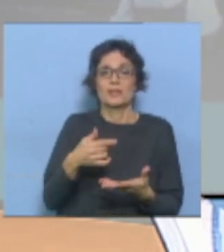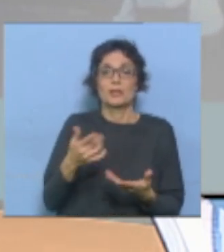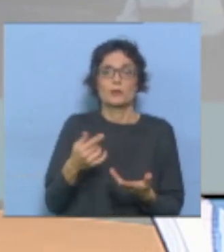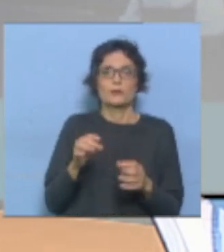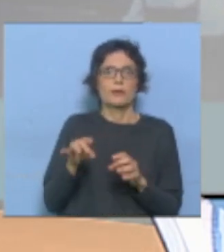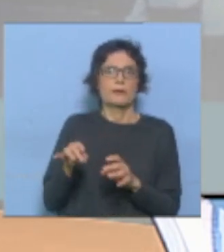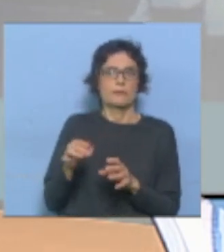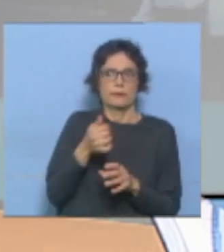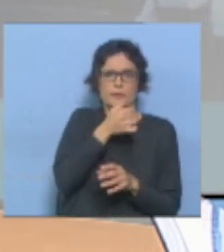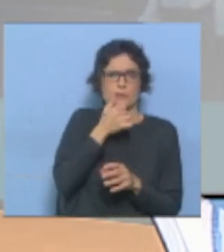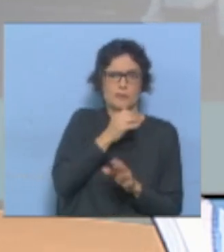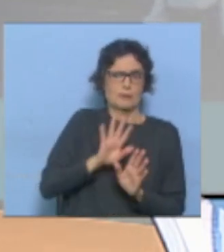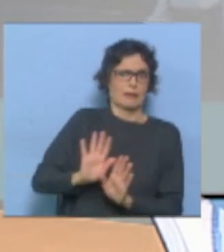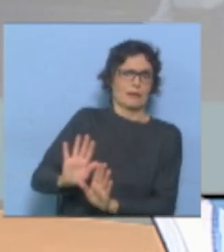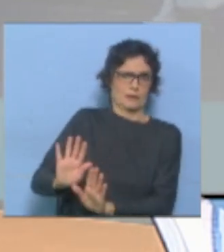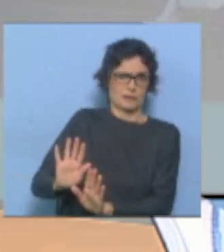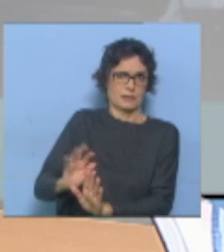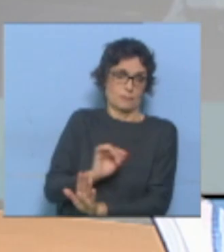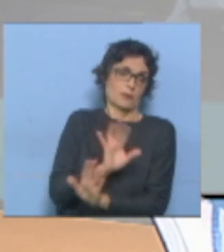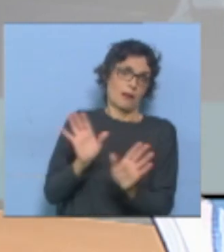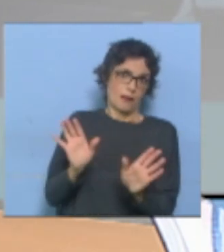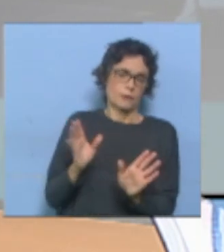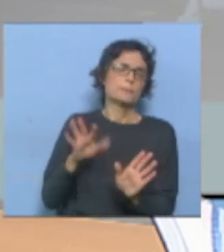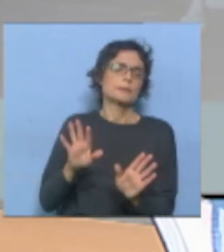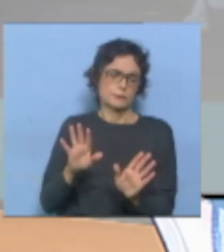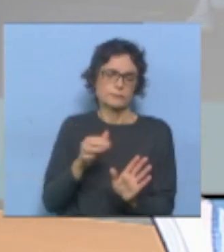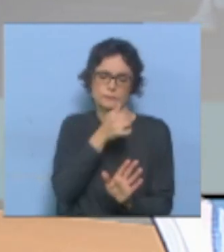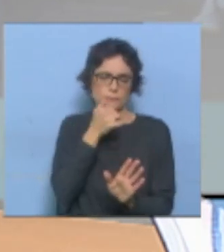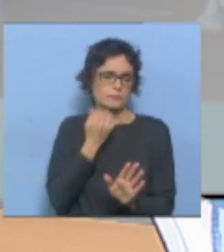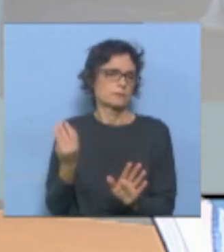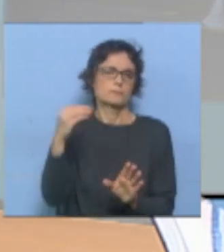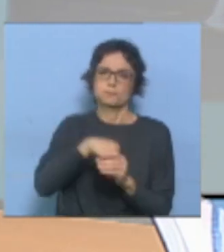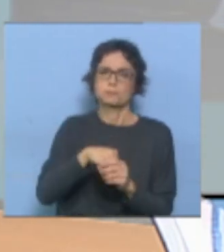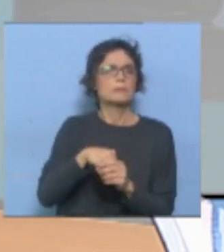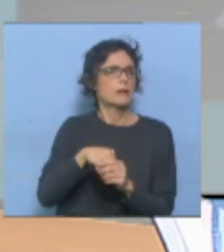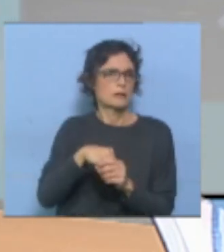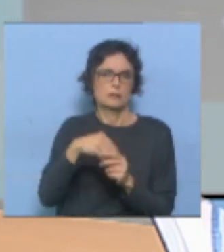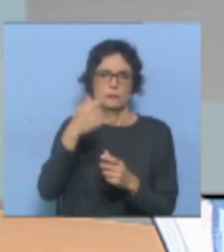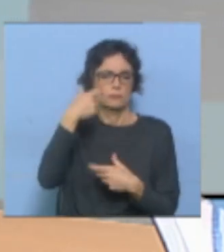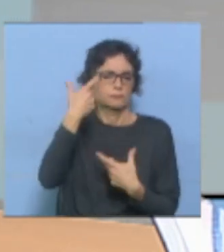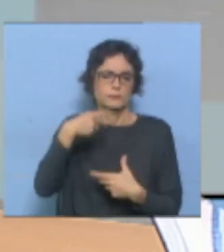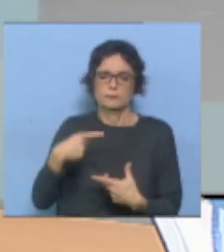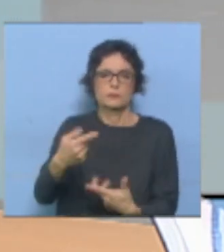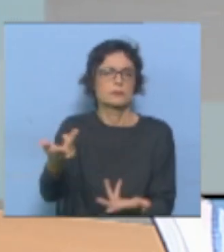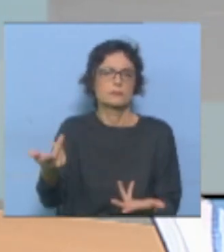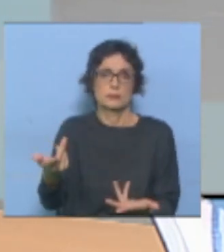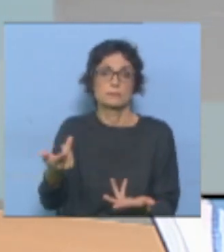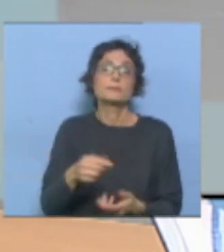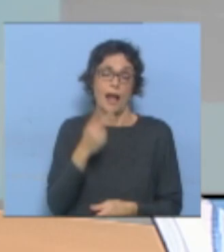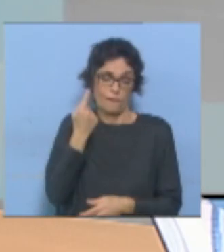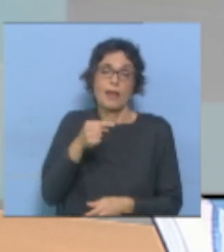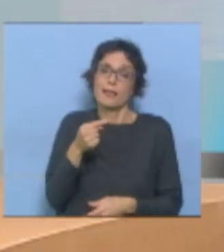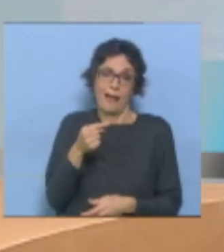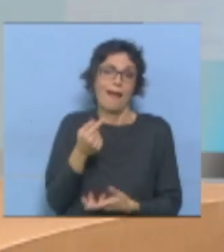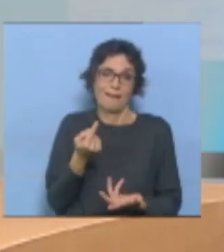lógico, mas queremos quer não, ele faz parte da condição humana e não há vida ciência sem